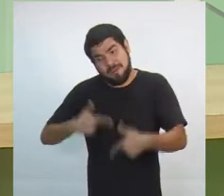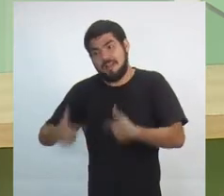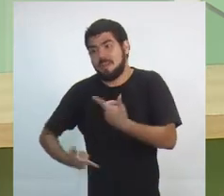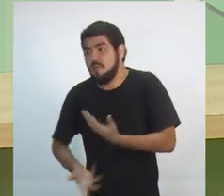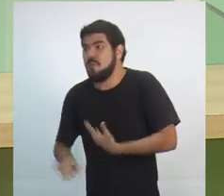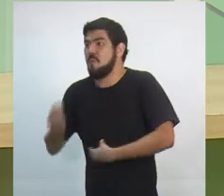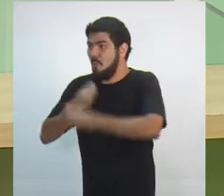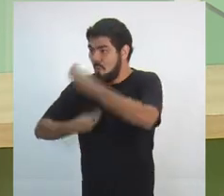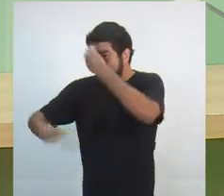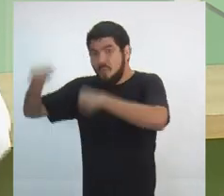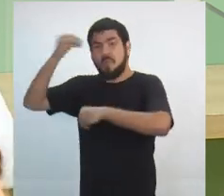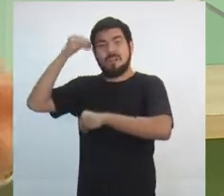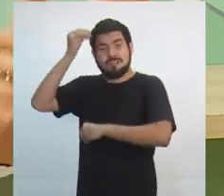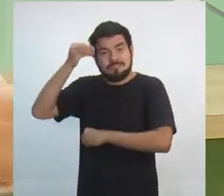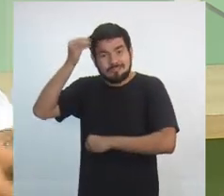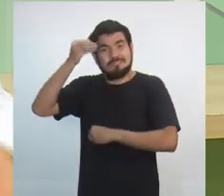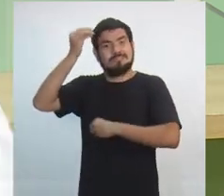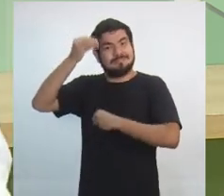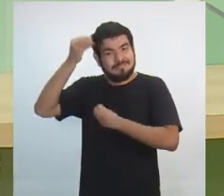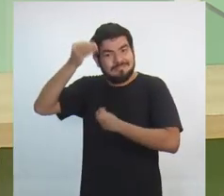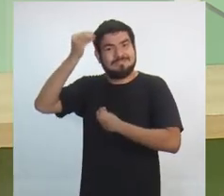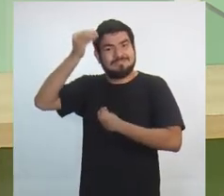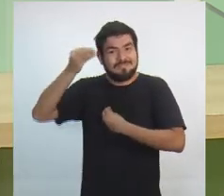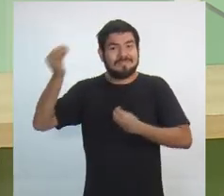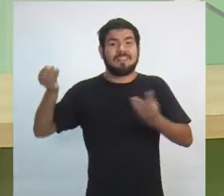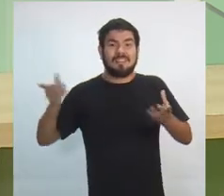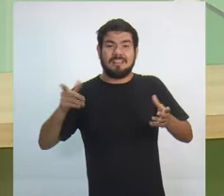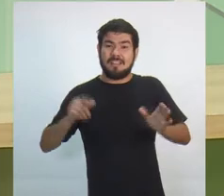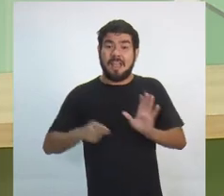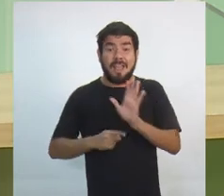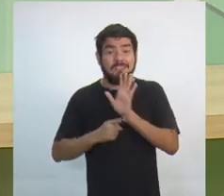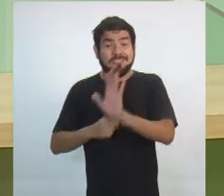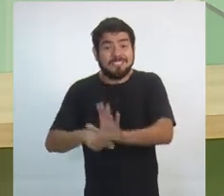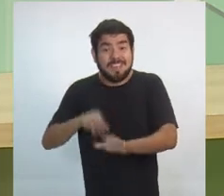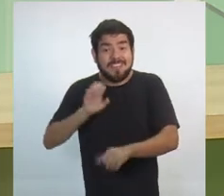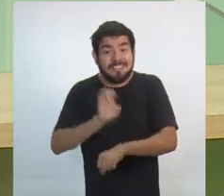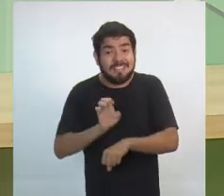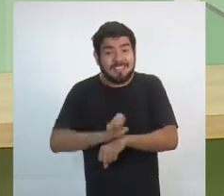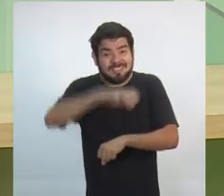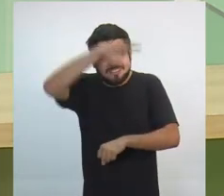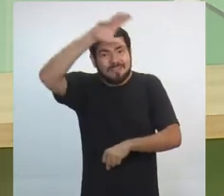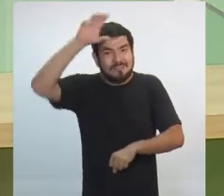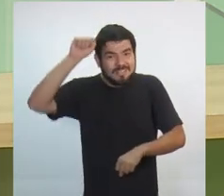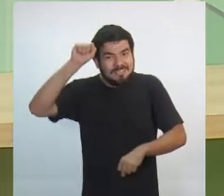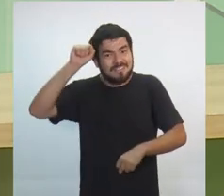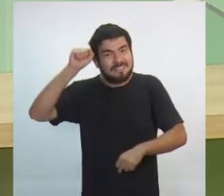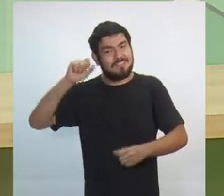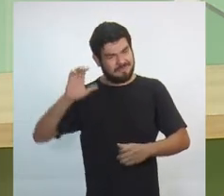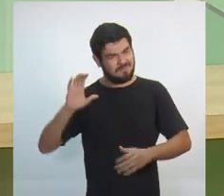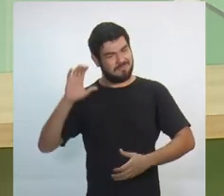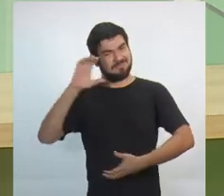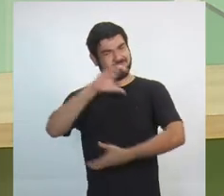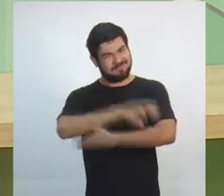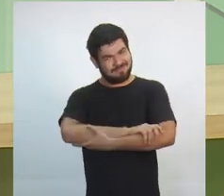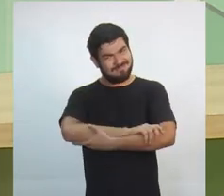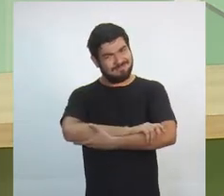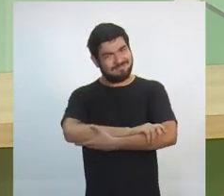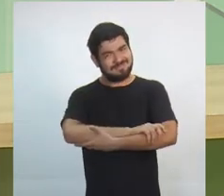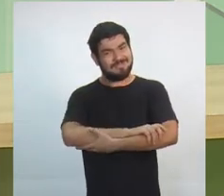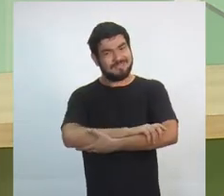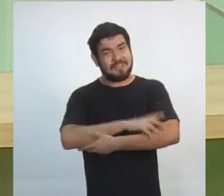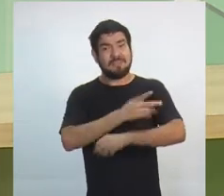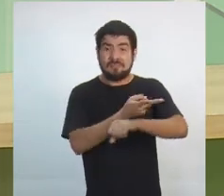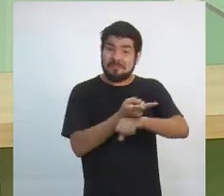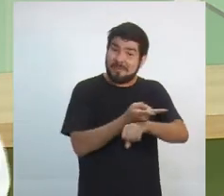possam render frutos para o estado do Amazonas como colaboradores e também buscando aquela